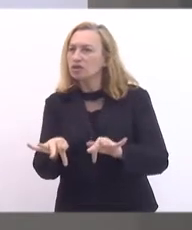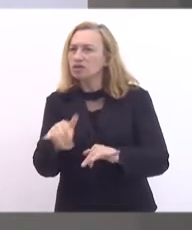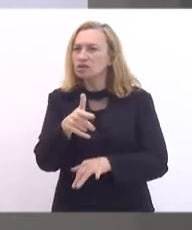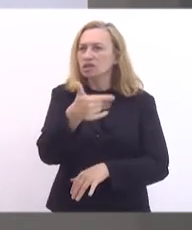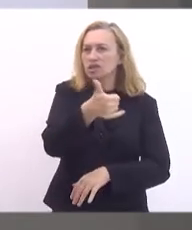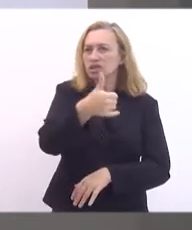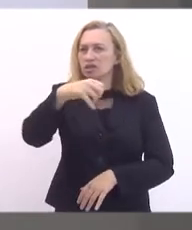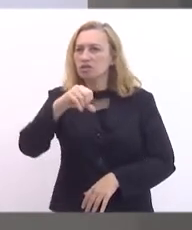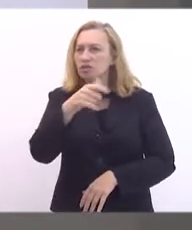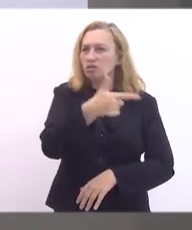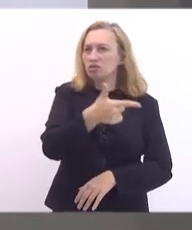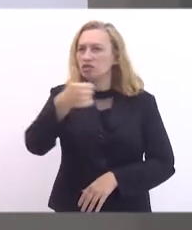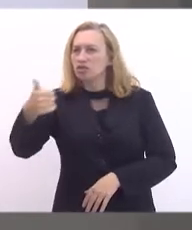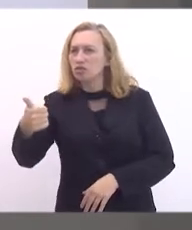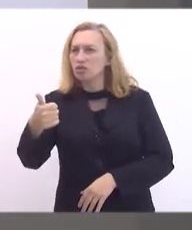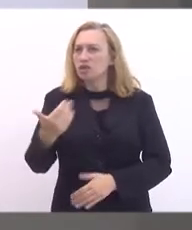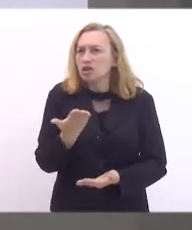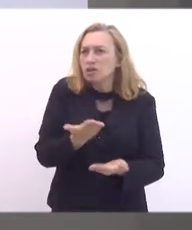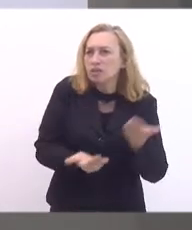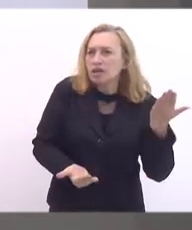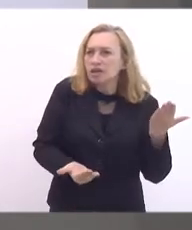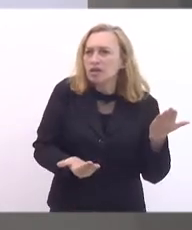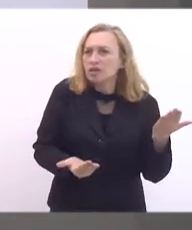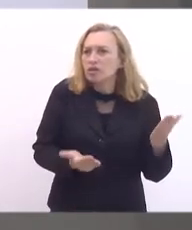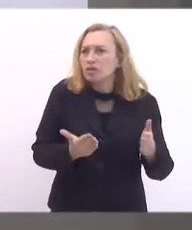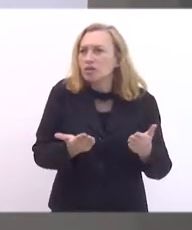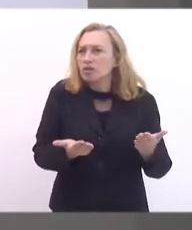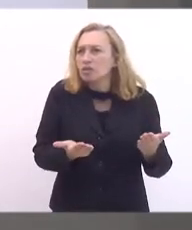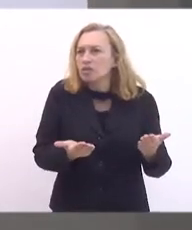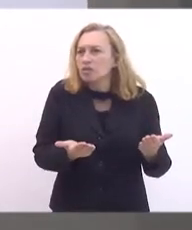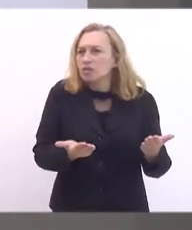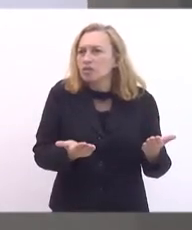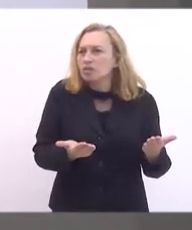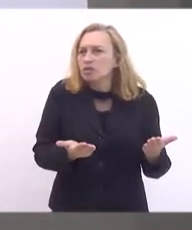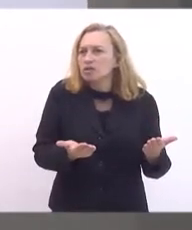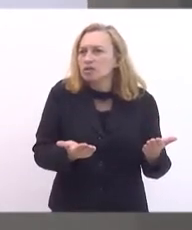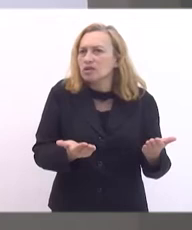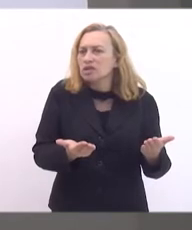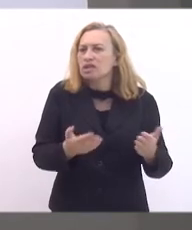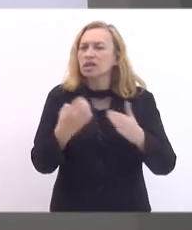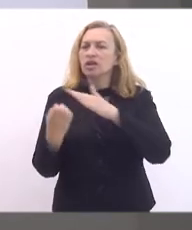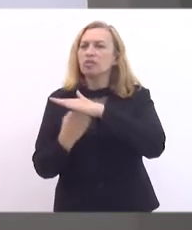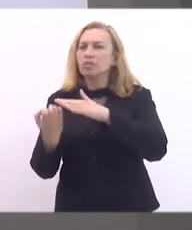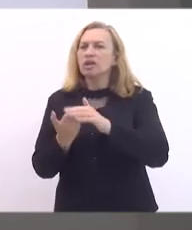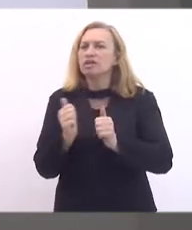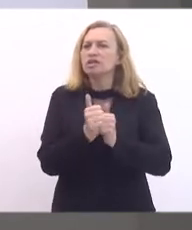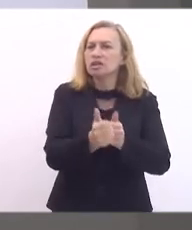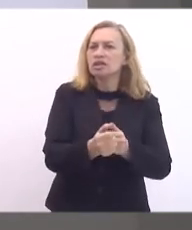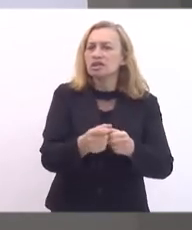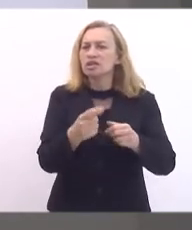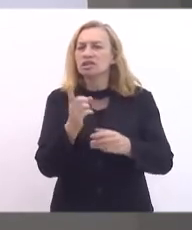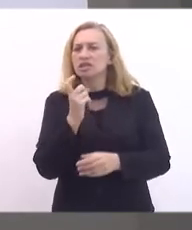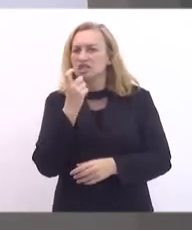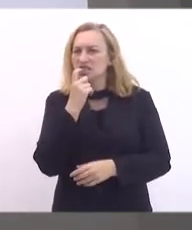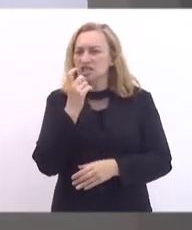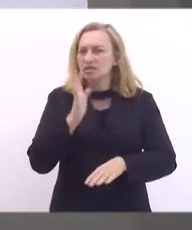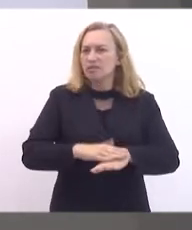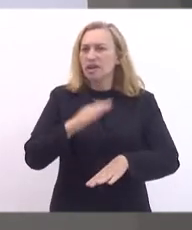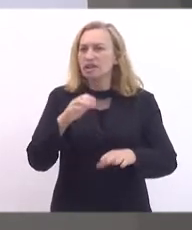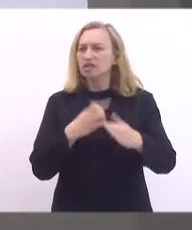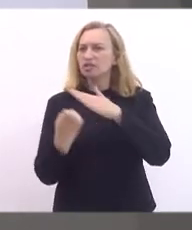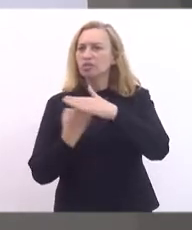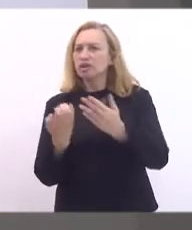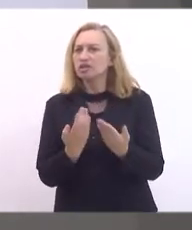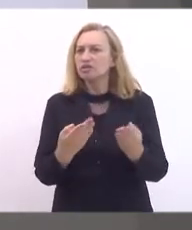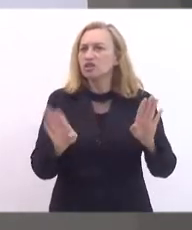119 2021 a gente perdeu mas a gente perdeu empresa do segmento de plástico né mais empresas que fecharam